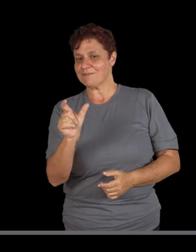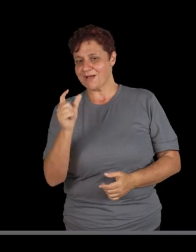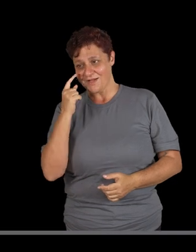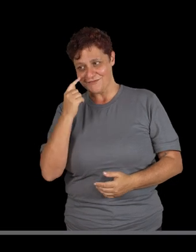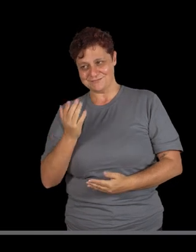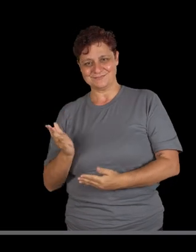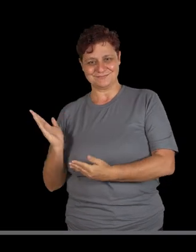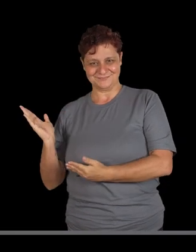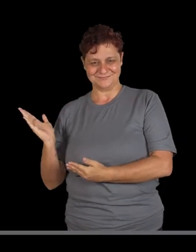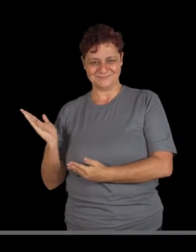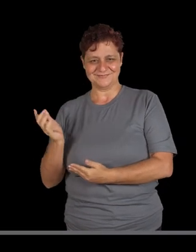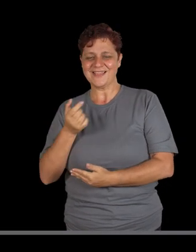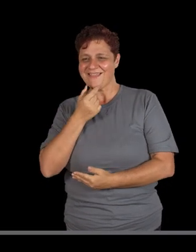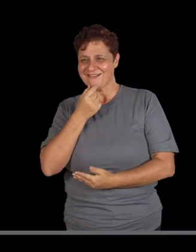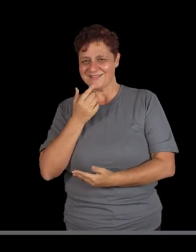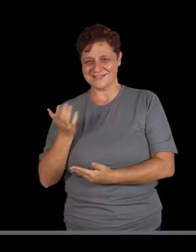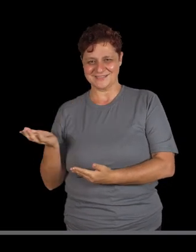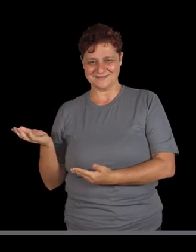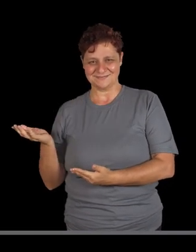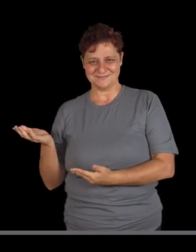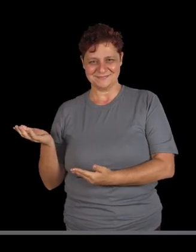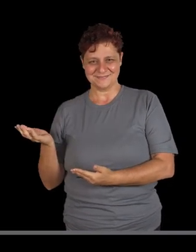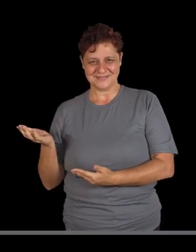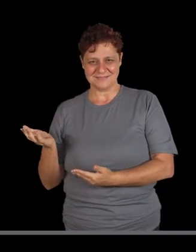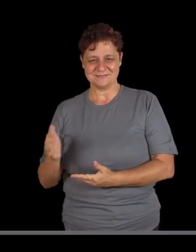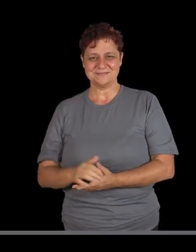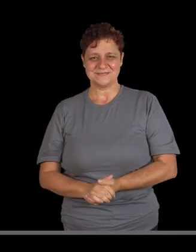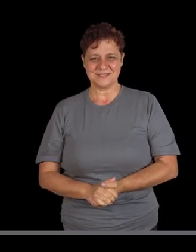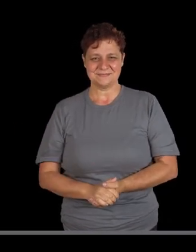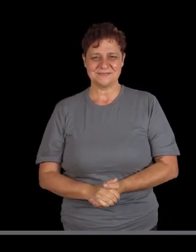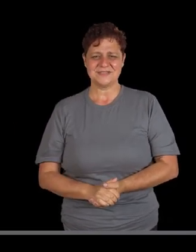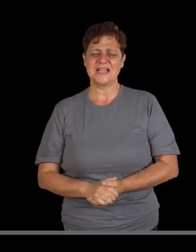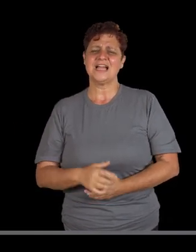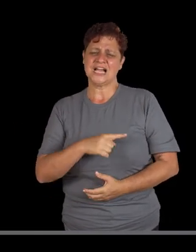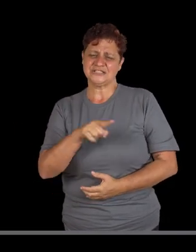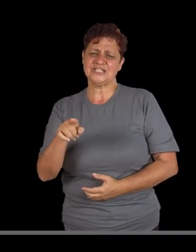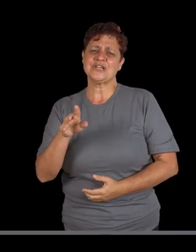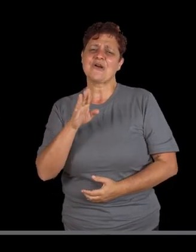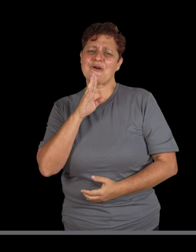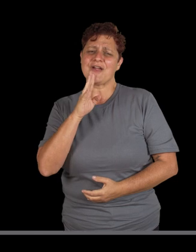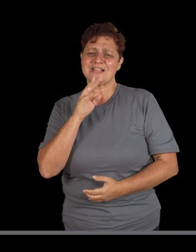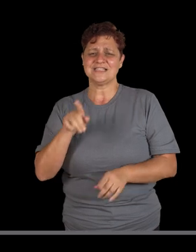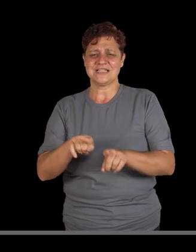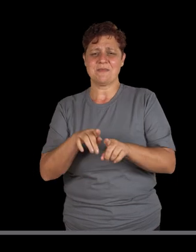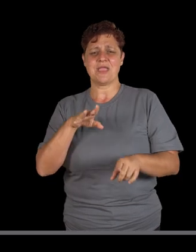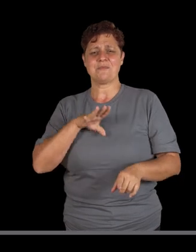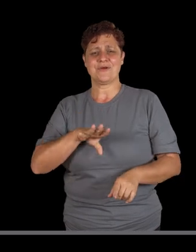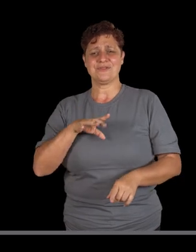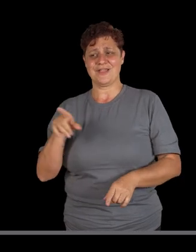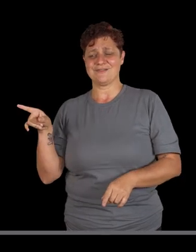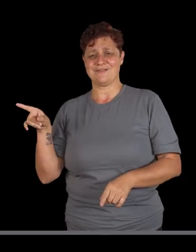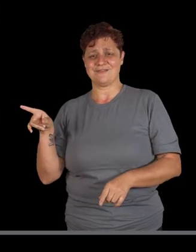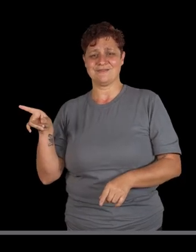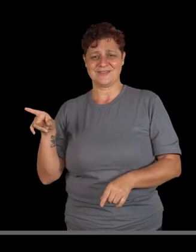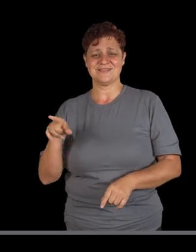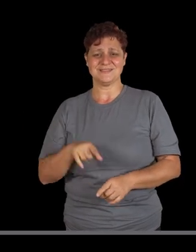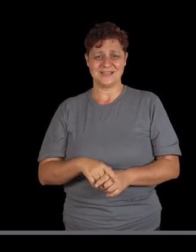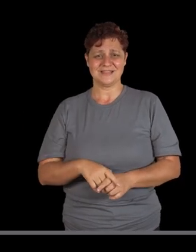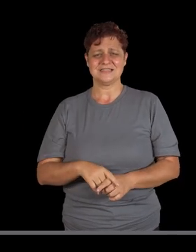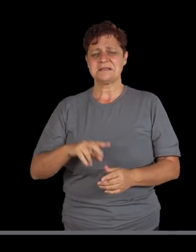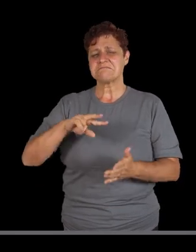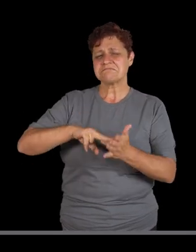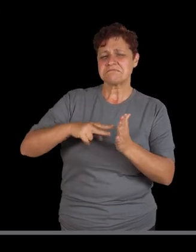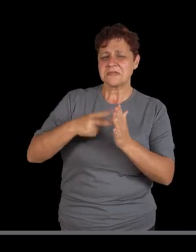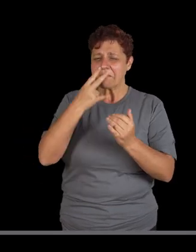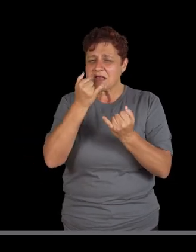however. However, em inglês, é a palavrinha que a gente conhece como entretanto. Certo? Muito